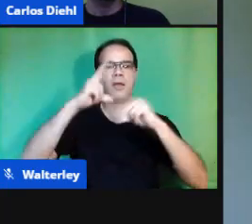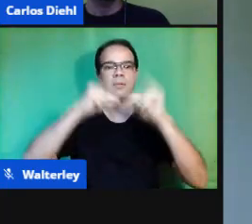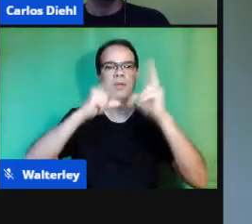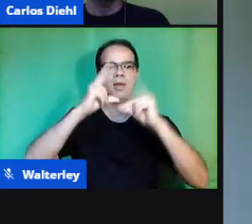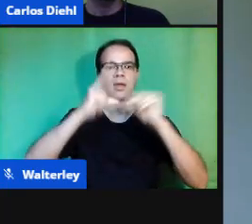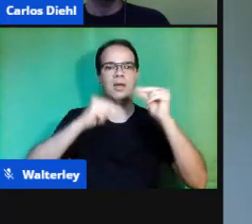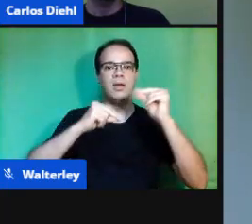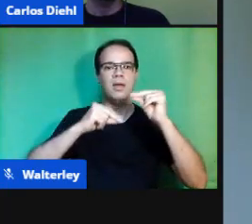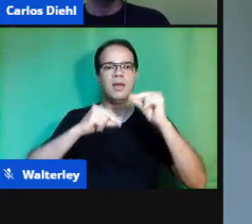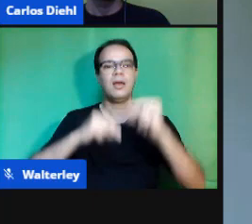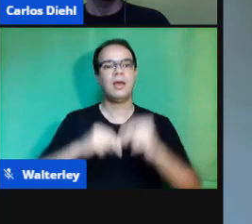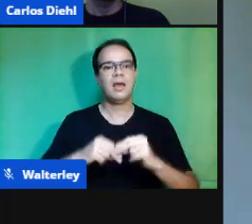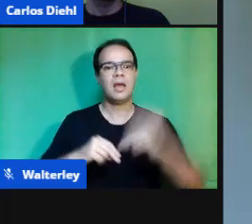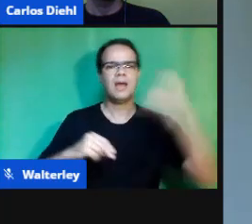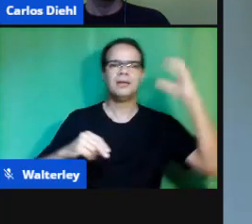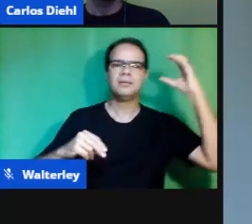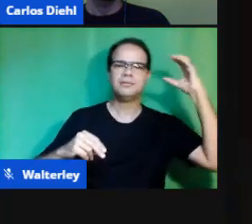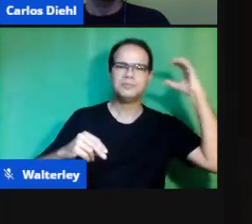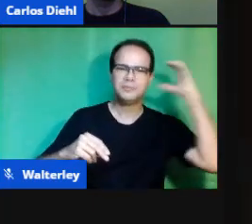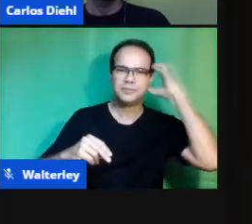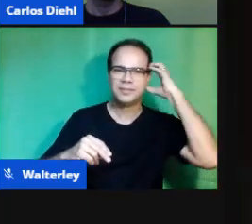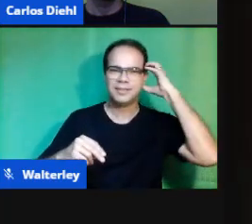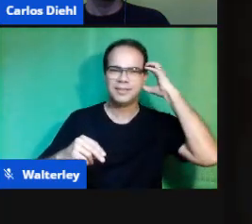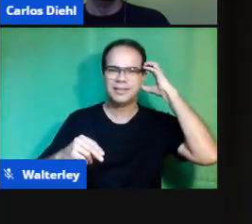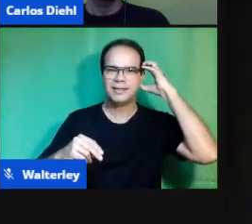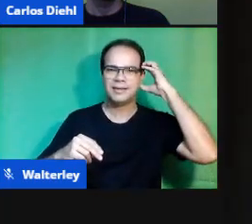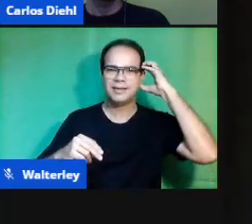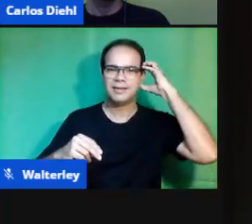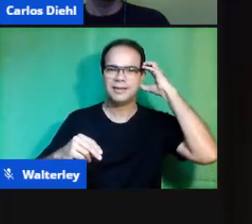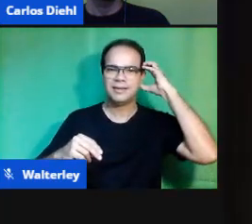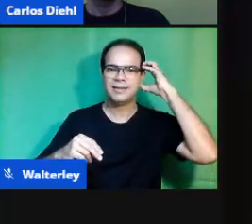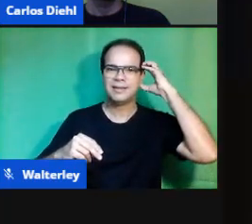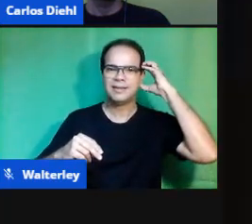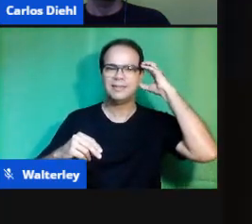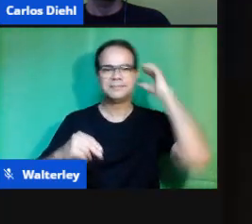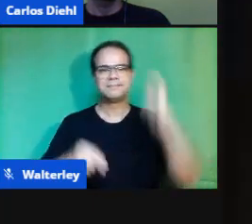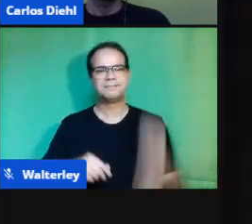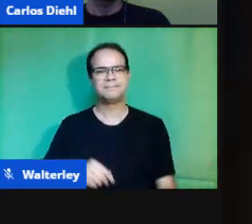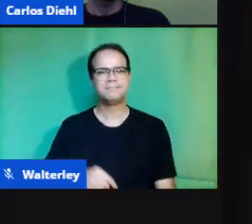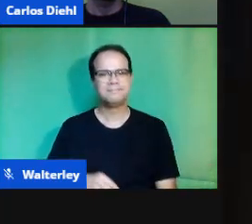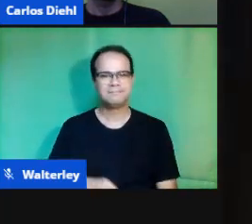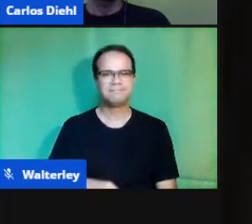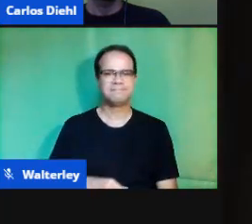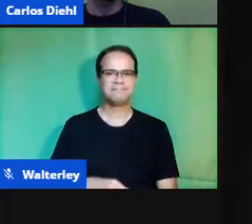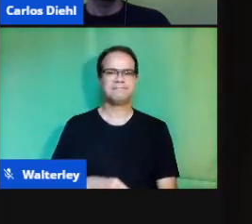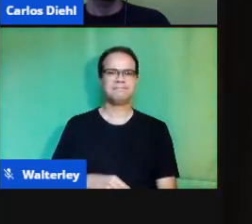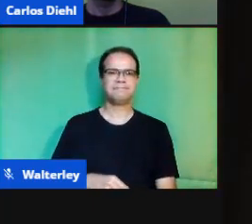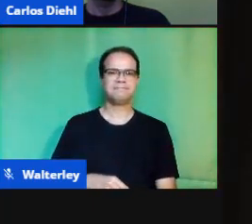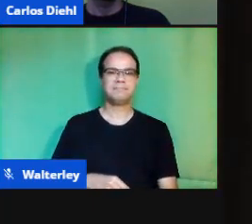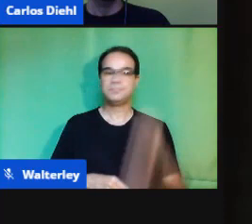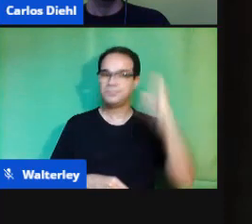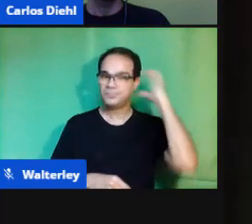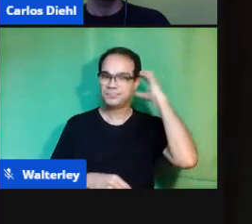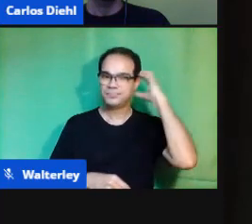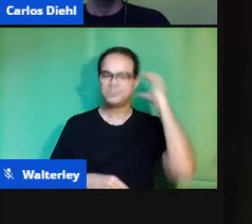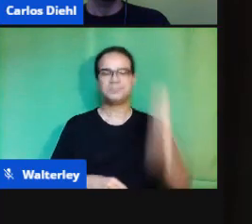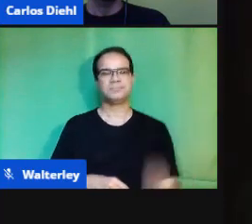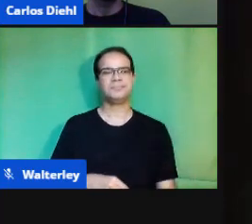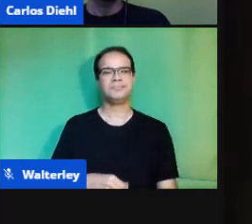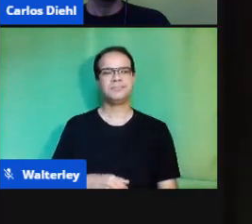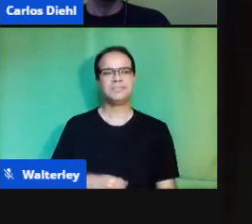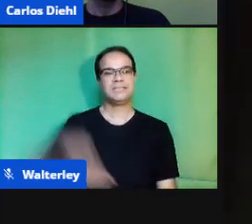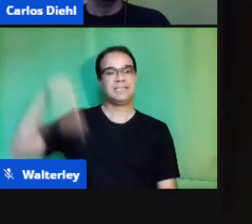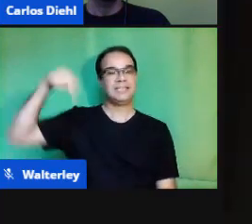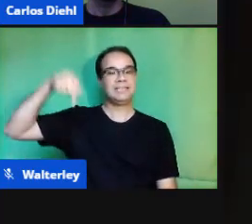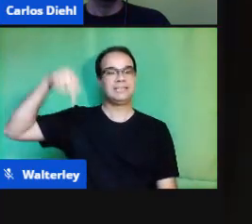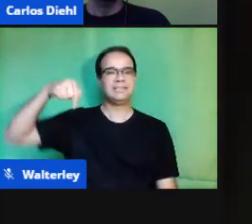capital, Cuiabá. Parlamentares da situação e da oposição levantaram motivos que podem ter levado a capital